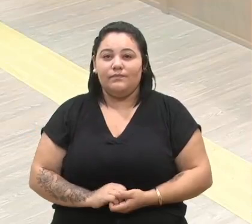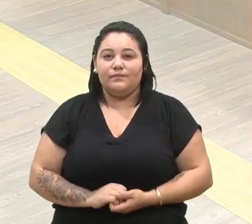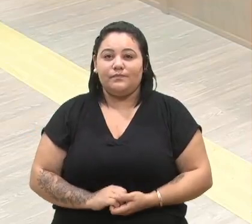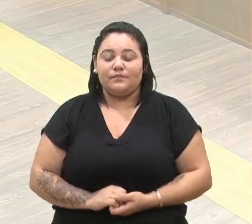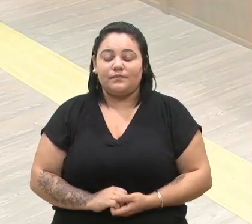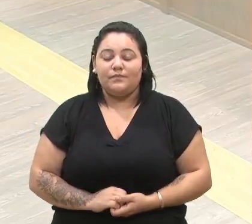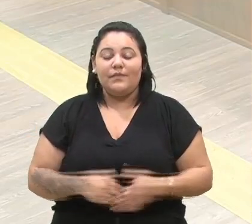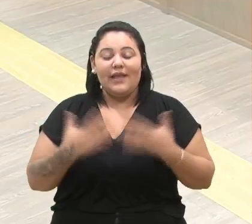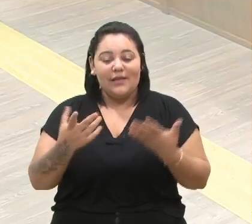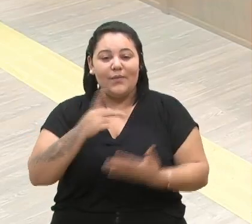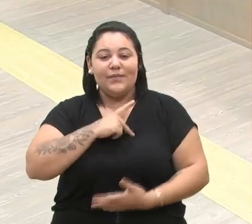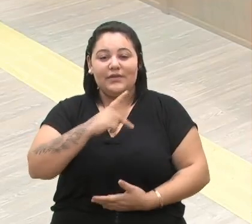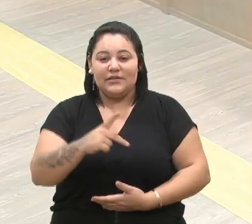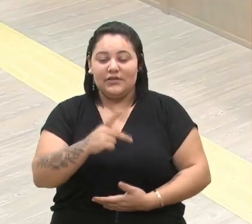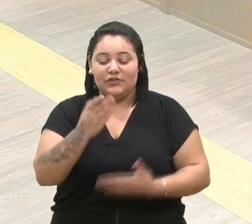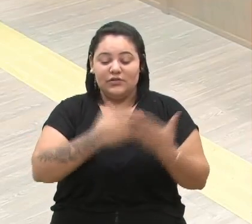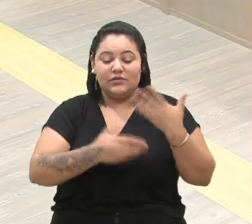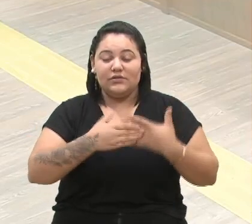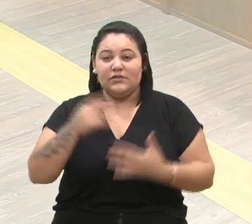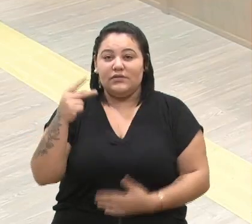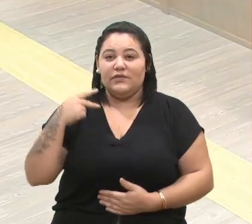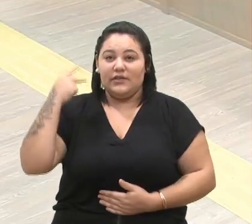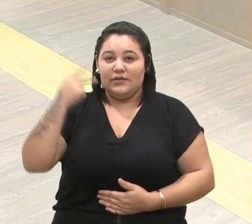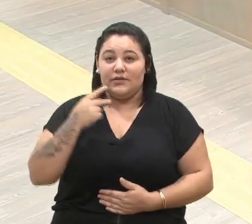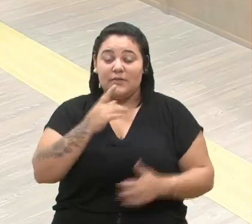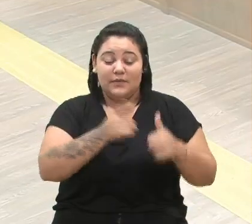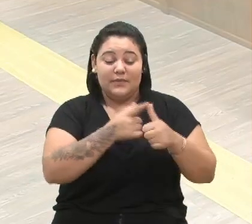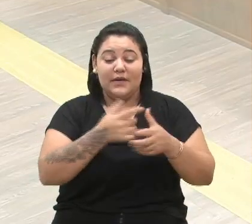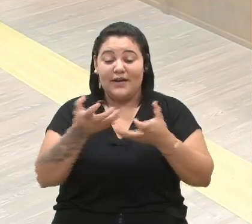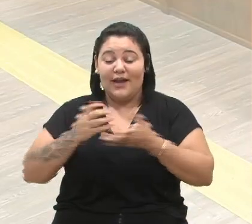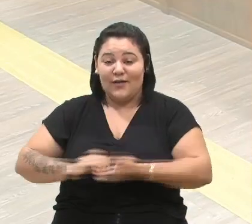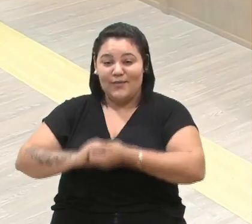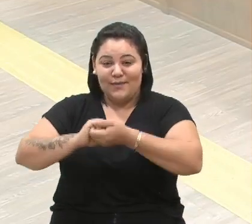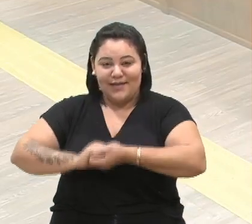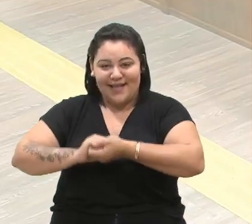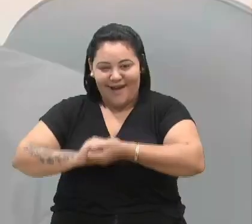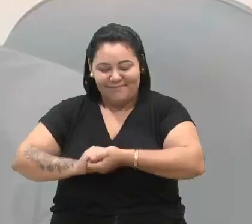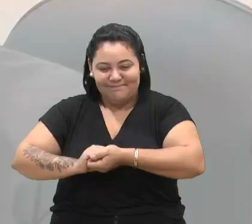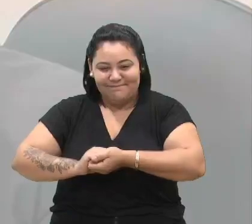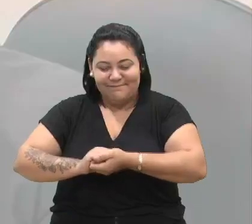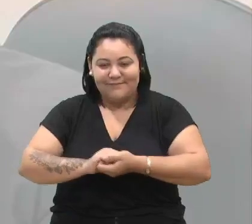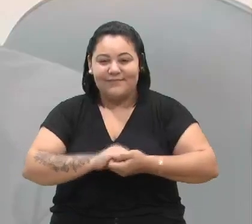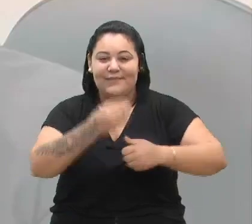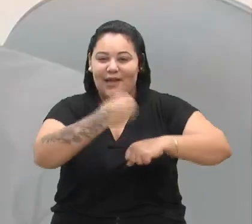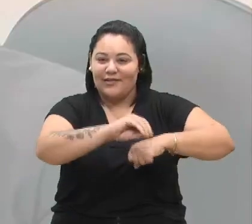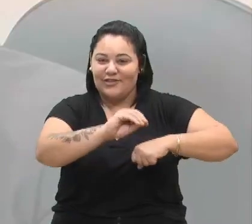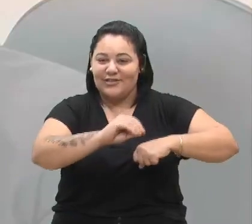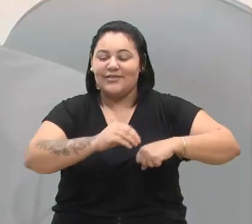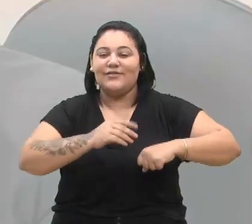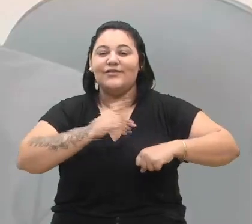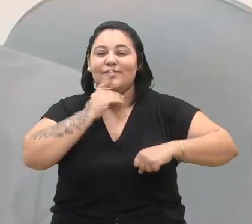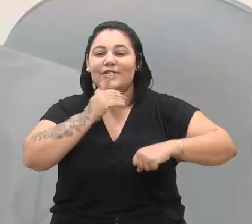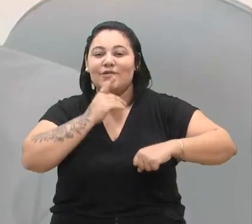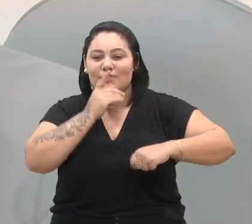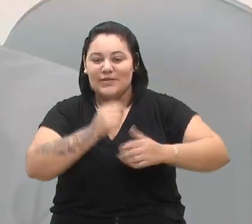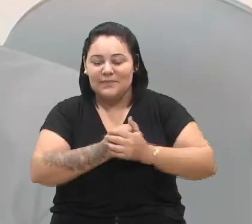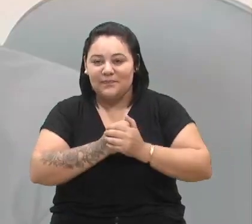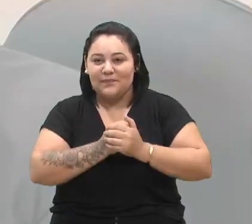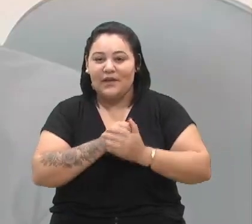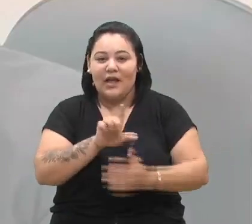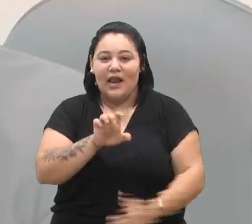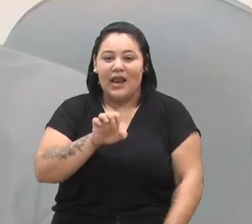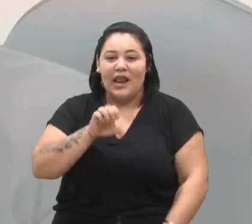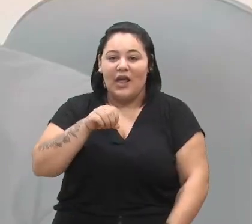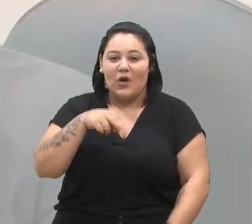Senhora Presidente, senhores vereadores, primeiramente cumprimentar o vereador Alberto Meneguzzi pela iniciativa. O Leonir Thalff é